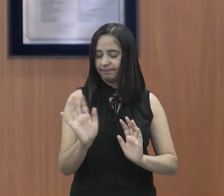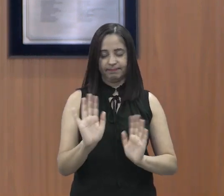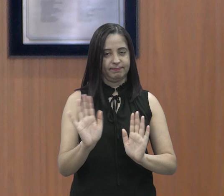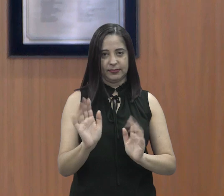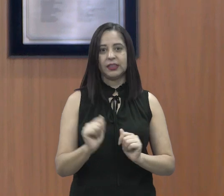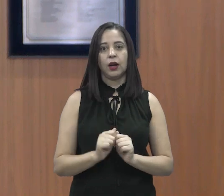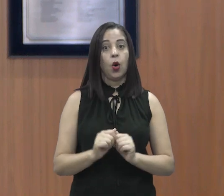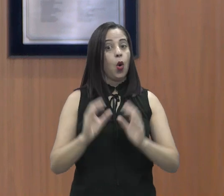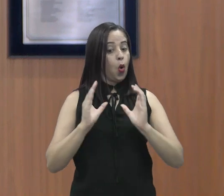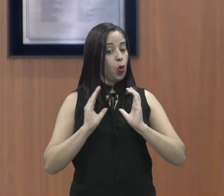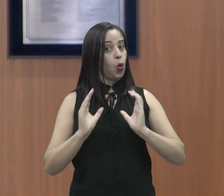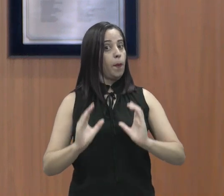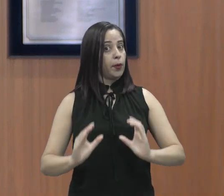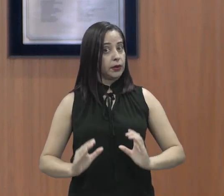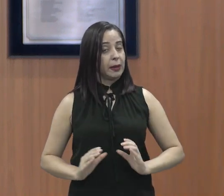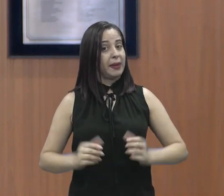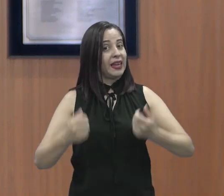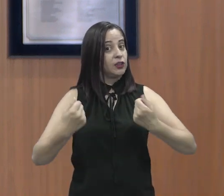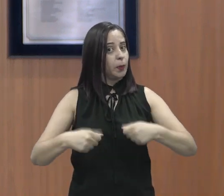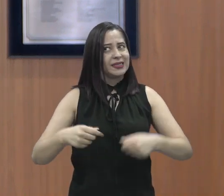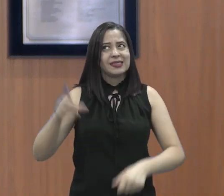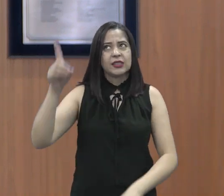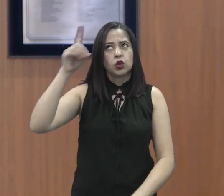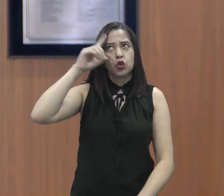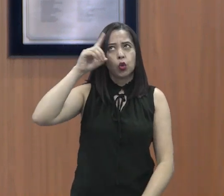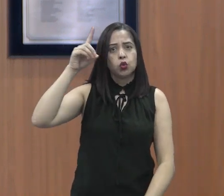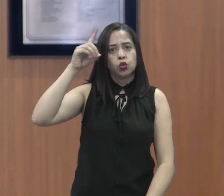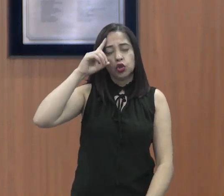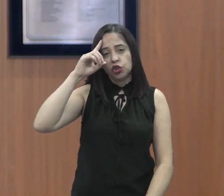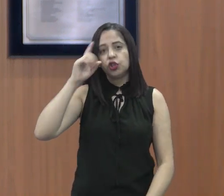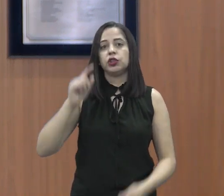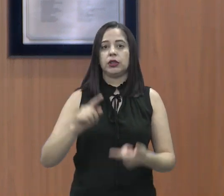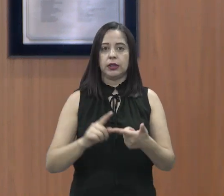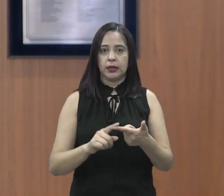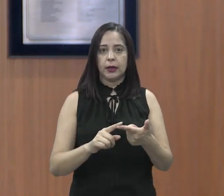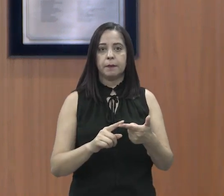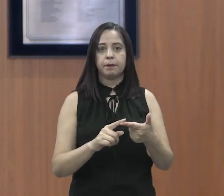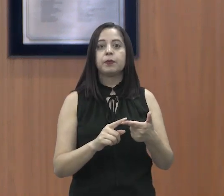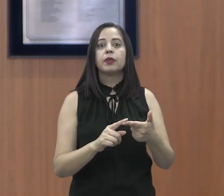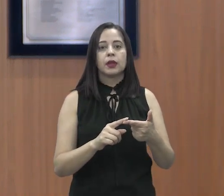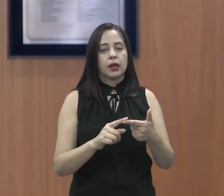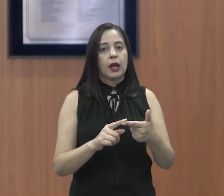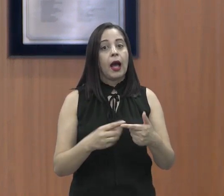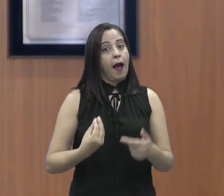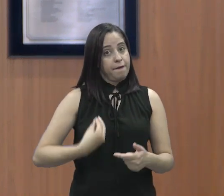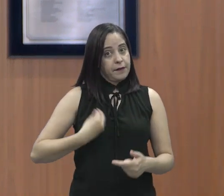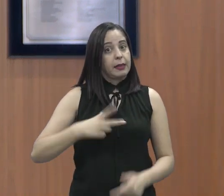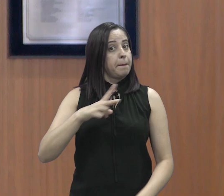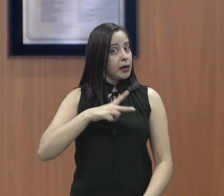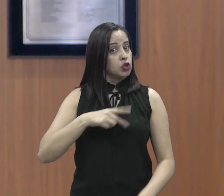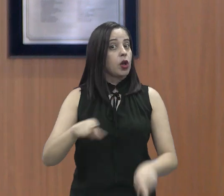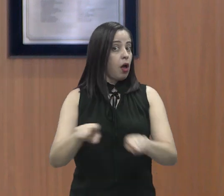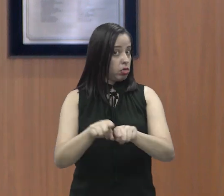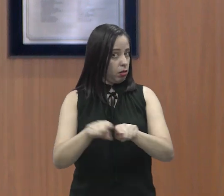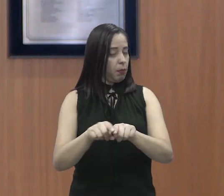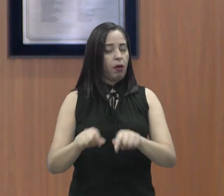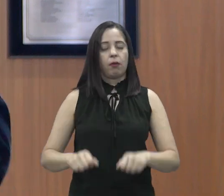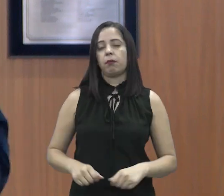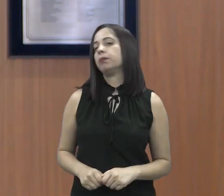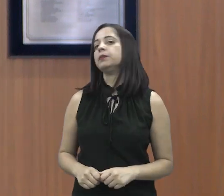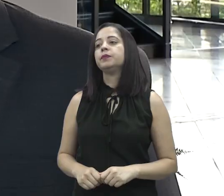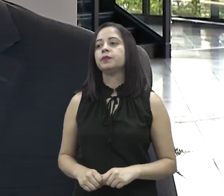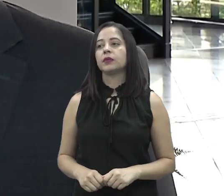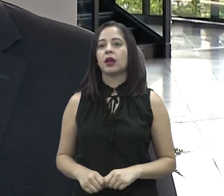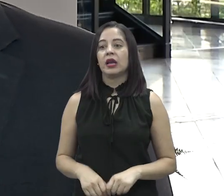nas atividades formais da Câmara. Ele também deve estar presente no dia a dia, tanto no exercício do mandato quanto na vida